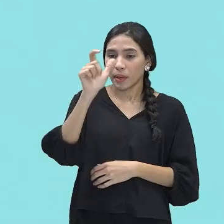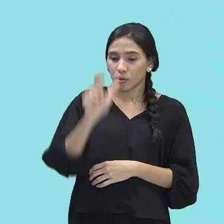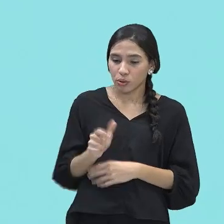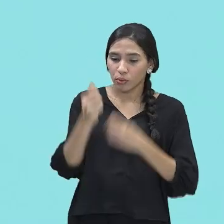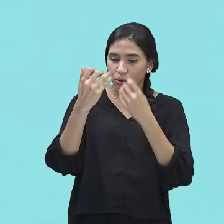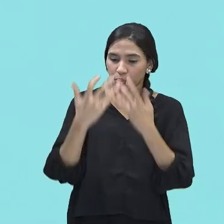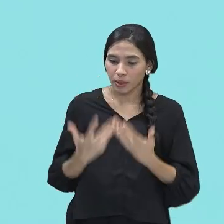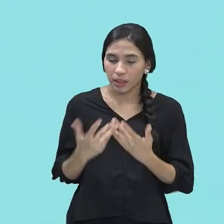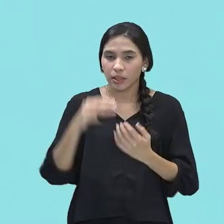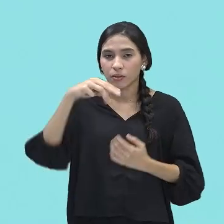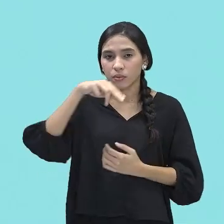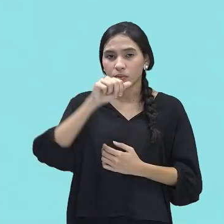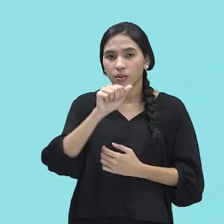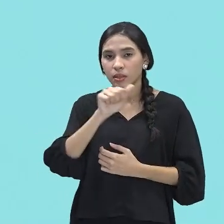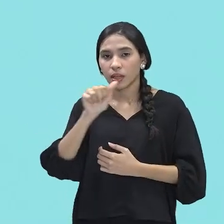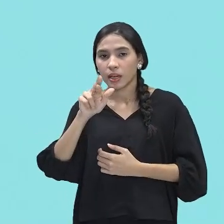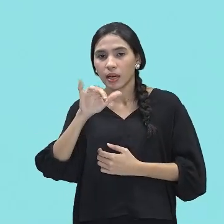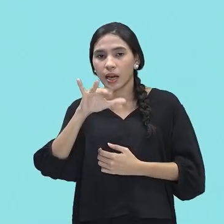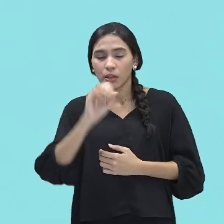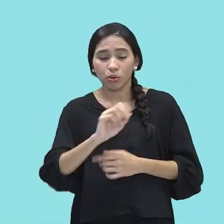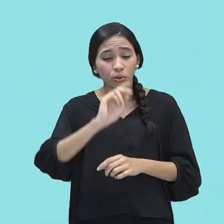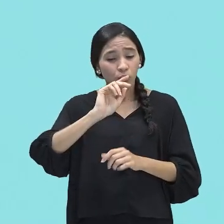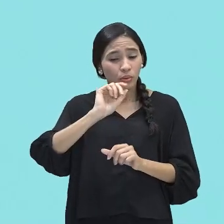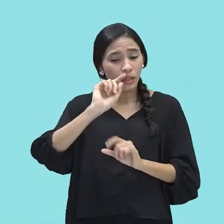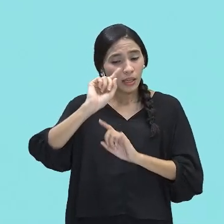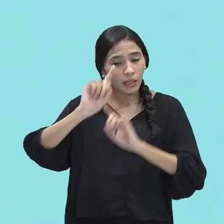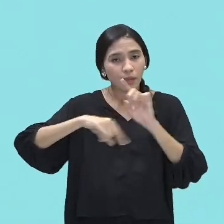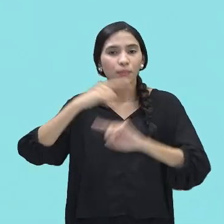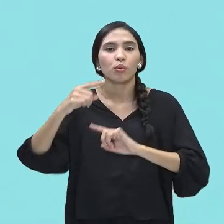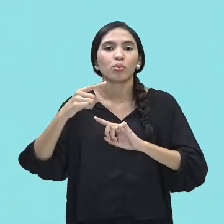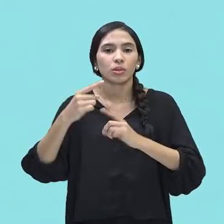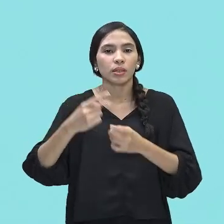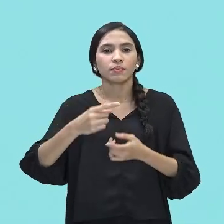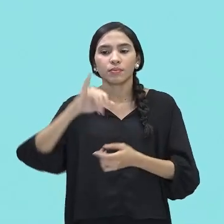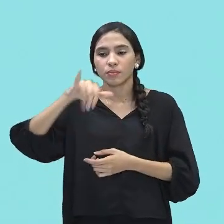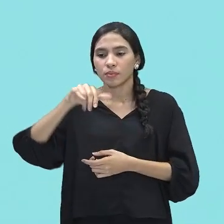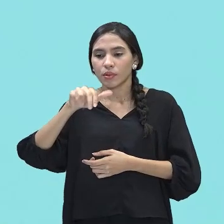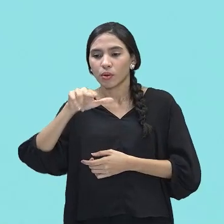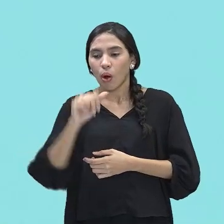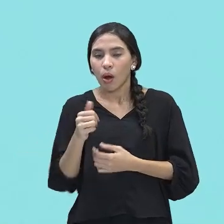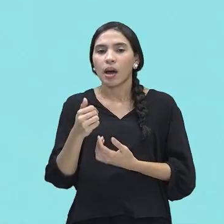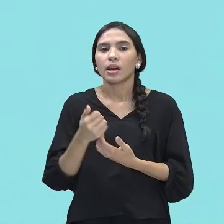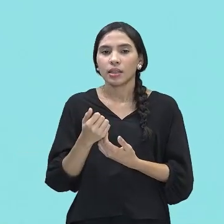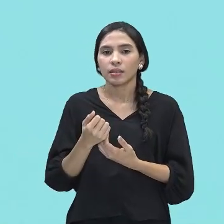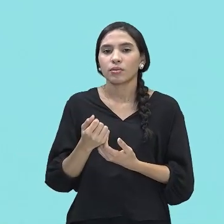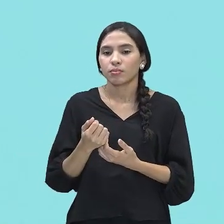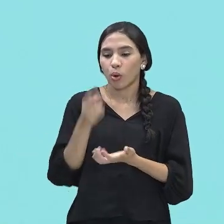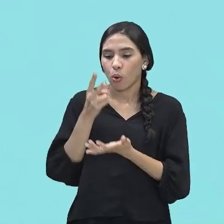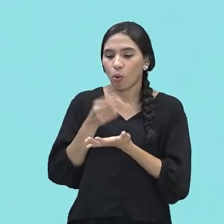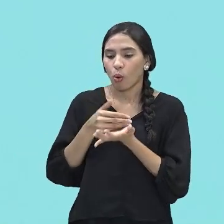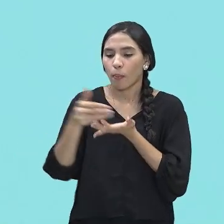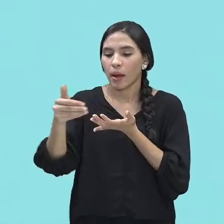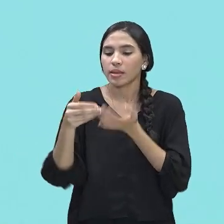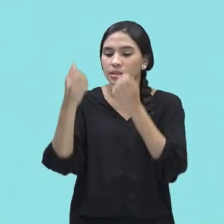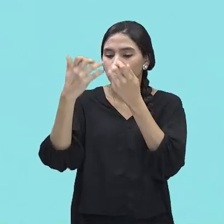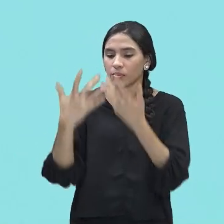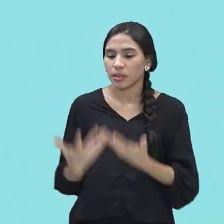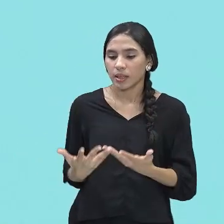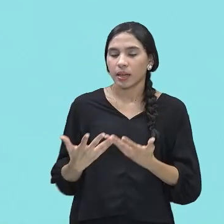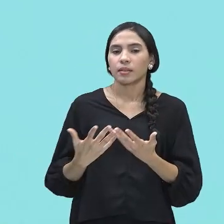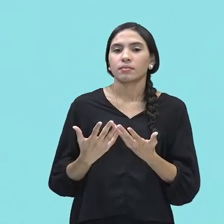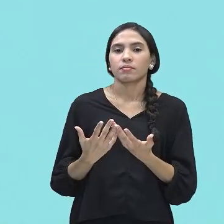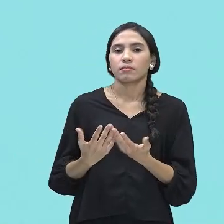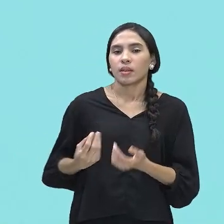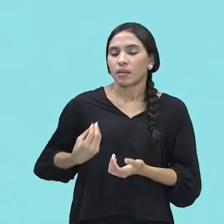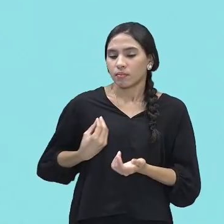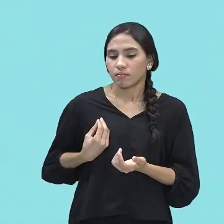de repente já muda para a própria Joana falando sobre a sua jornada, né? Falando ali que vai parar com esse